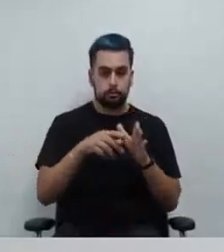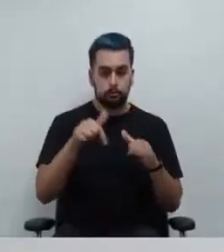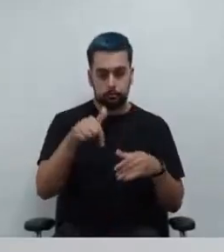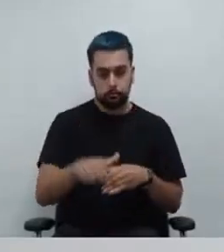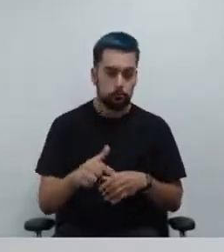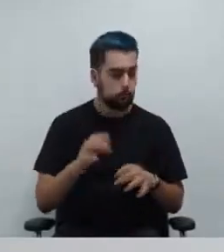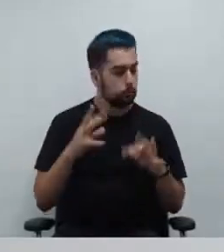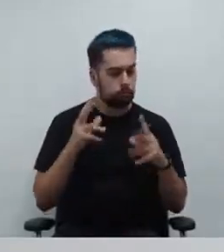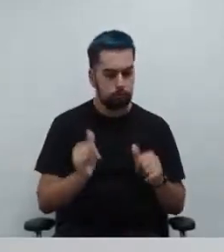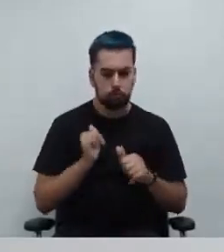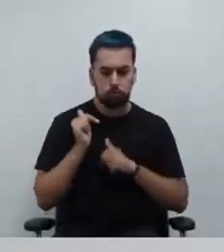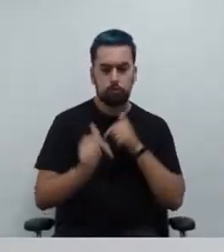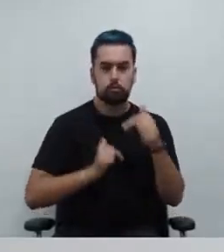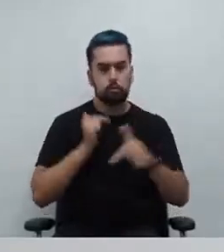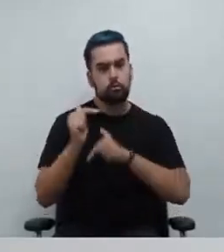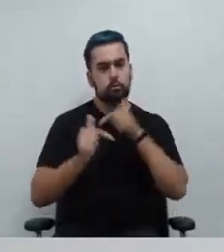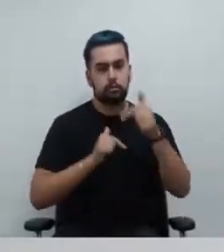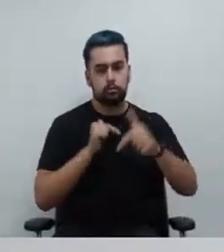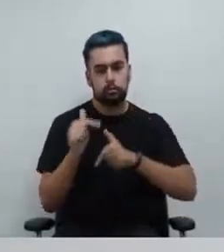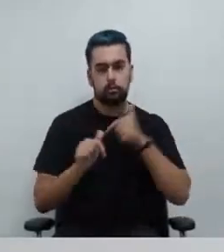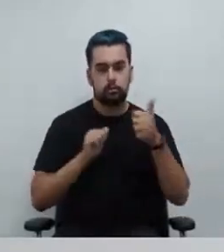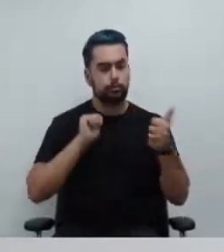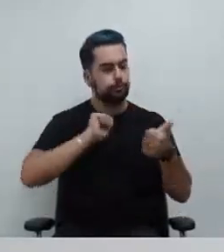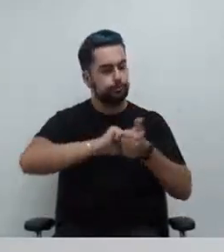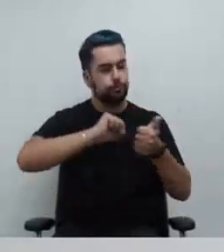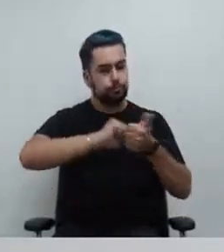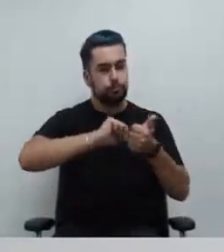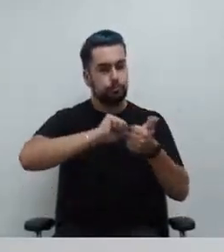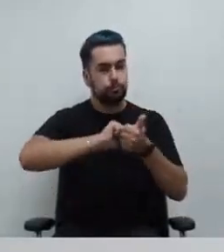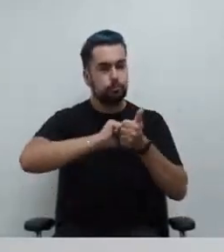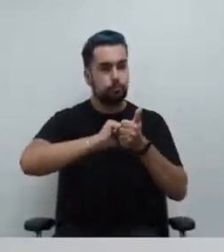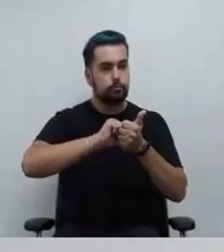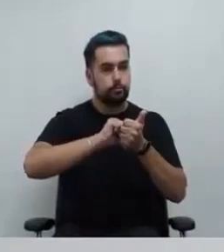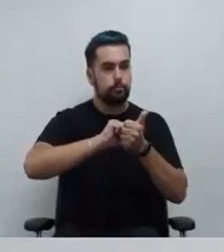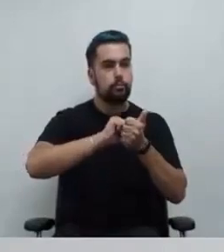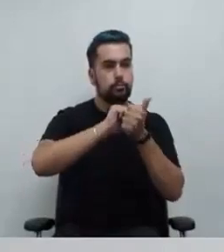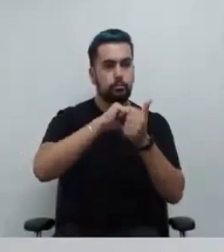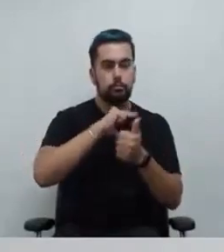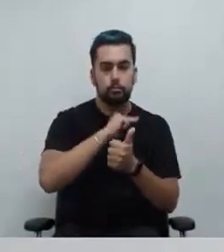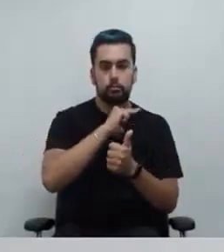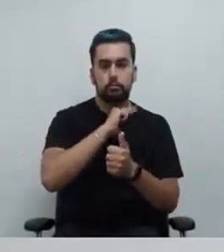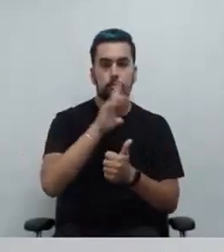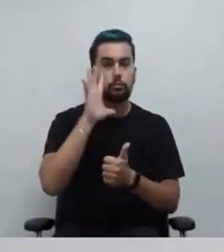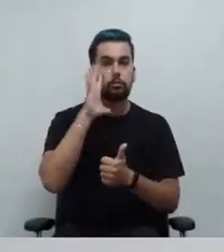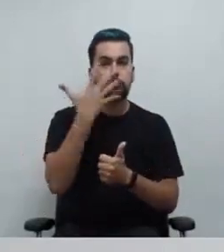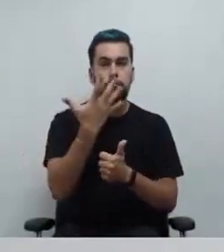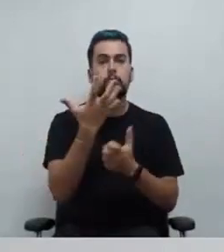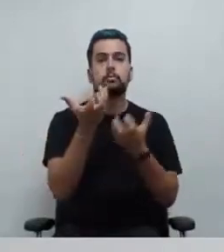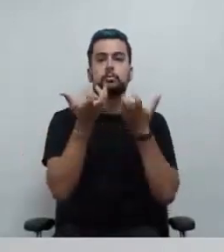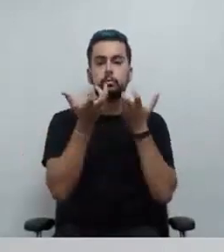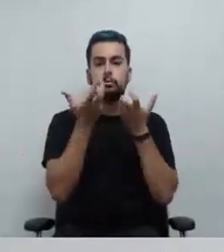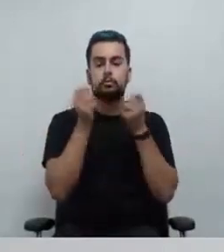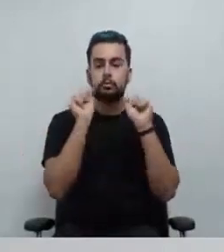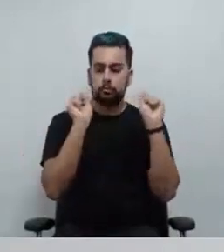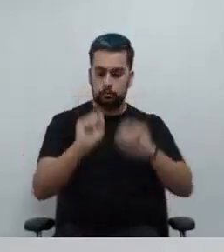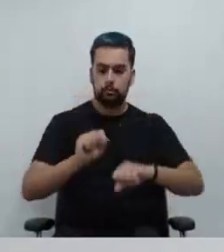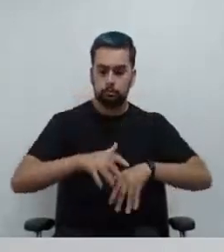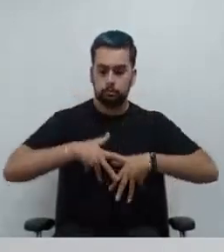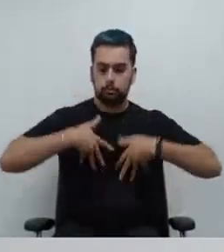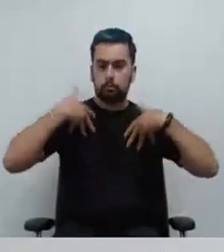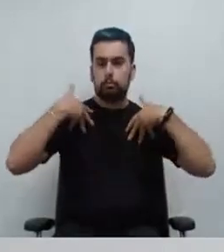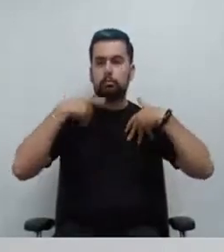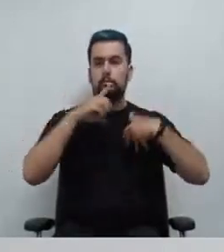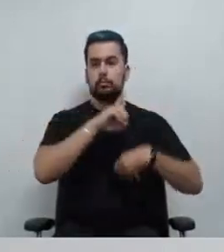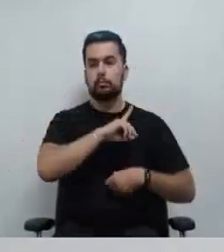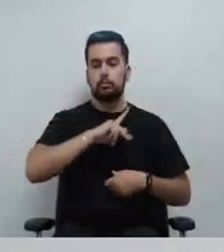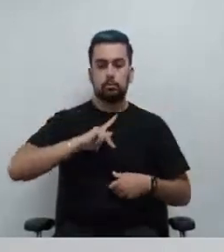todo o trabalho hercúleo, qualificado, que atinge um resultado almejado e que deve orgulhar, sim, a Defensoria